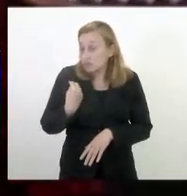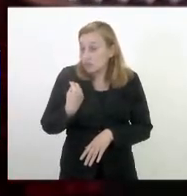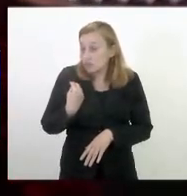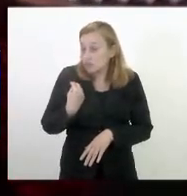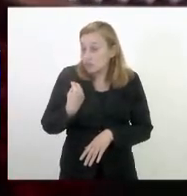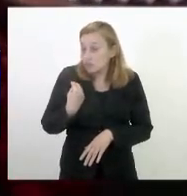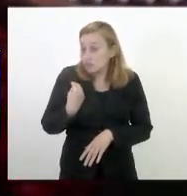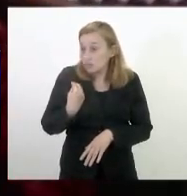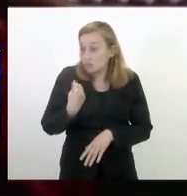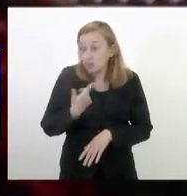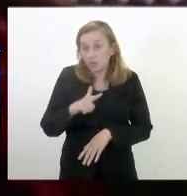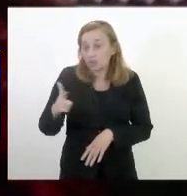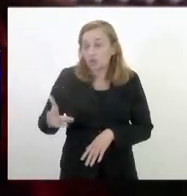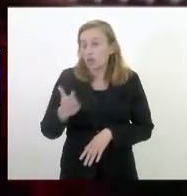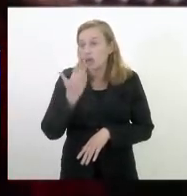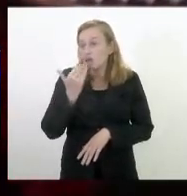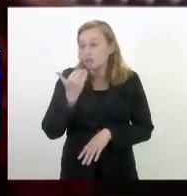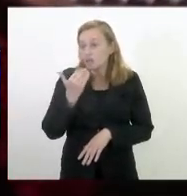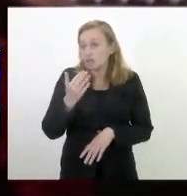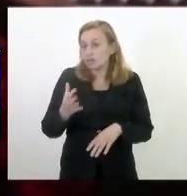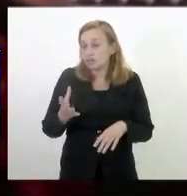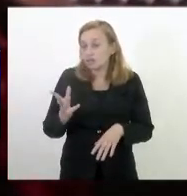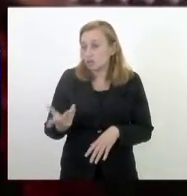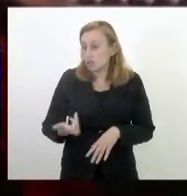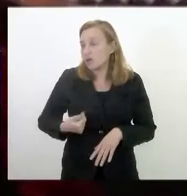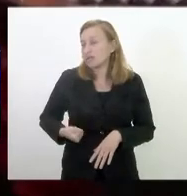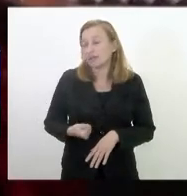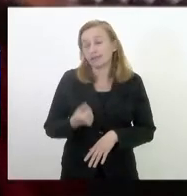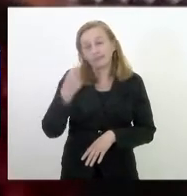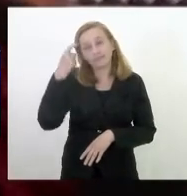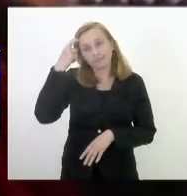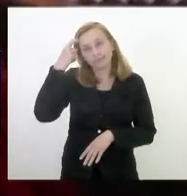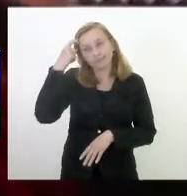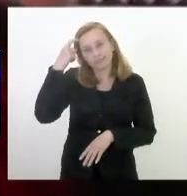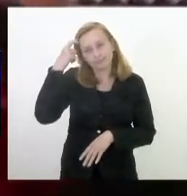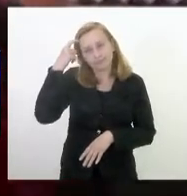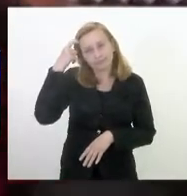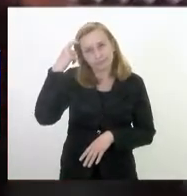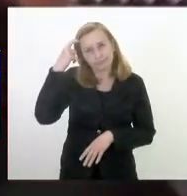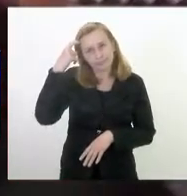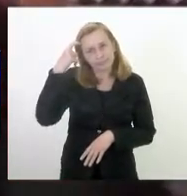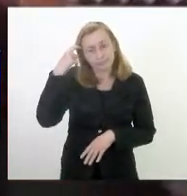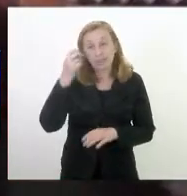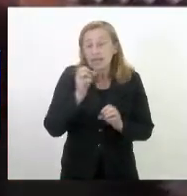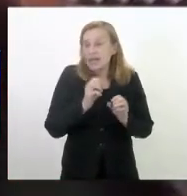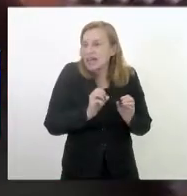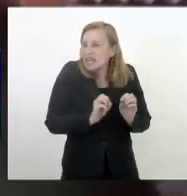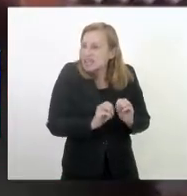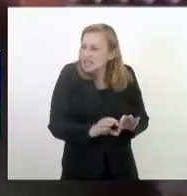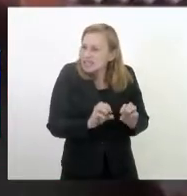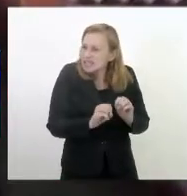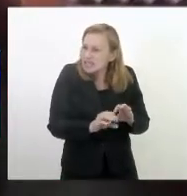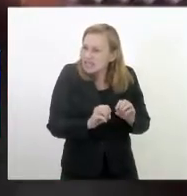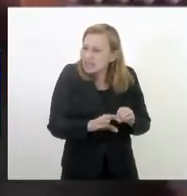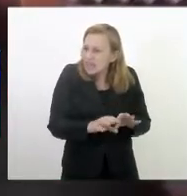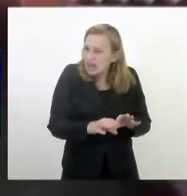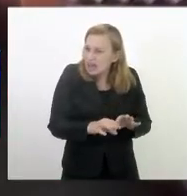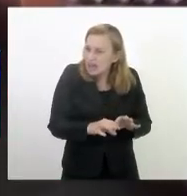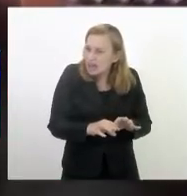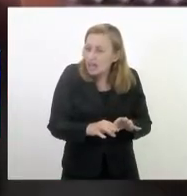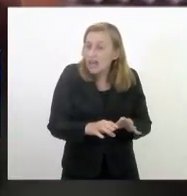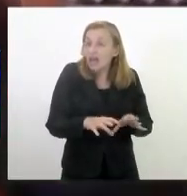insegurança alimentar. Não é poético ensinar a fazer receita no fogareiro de álcool,